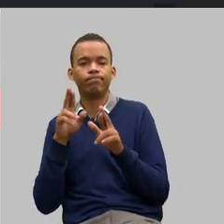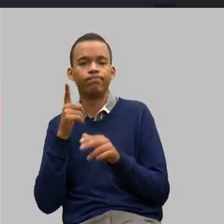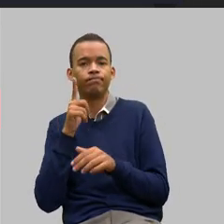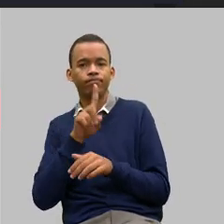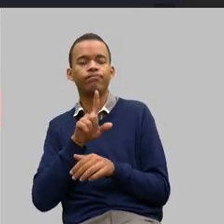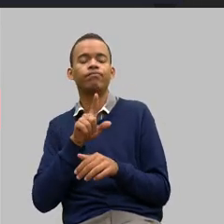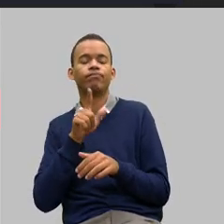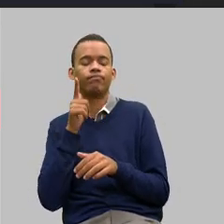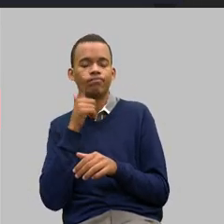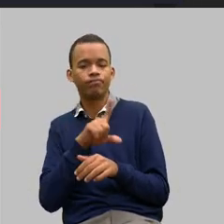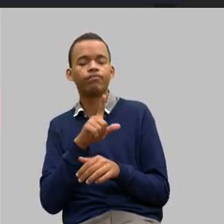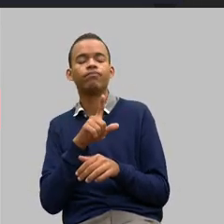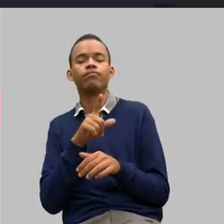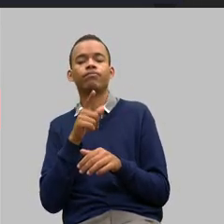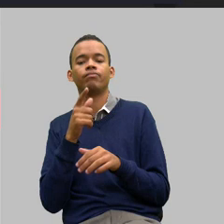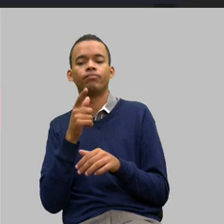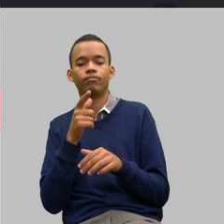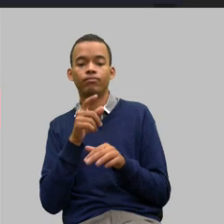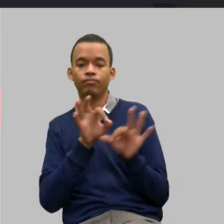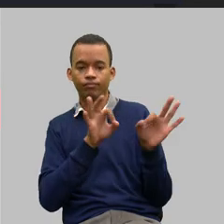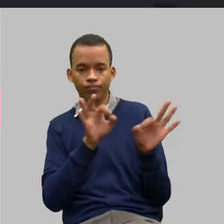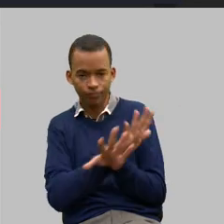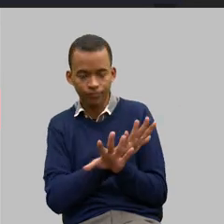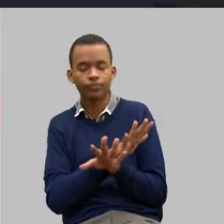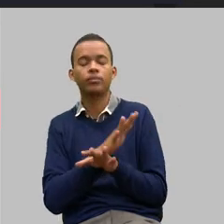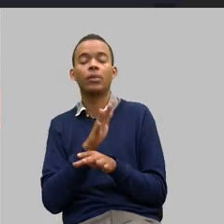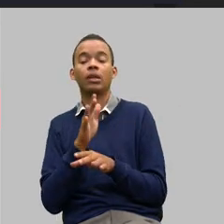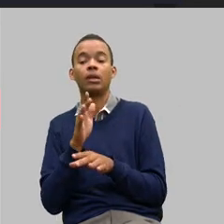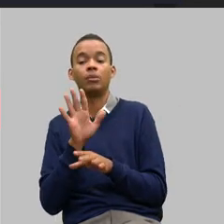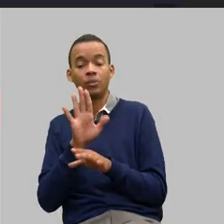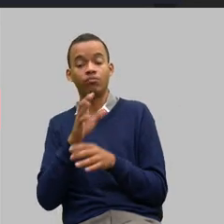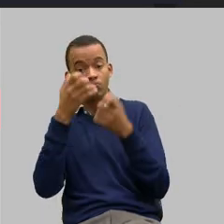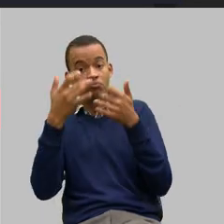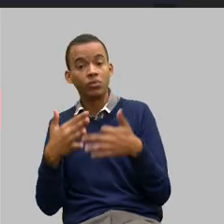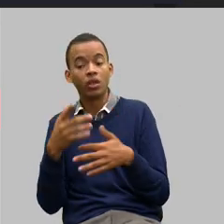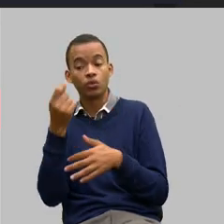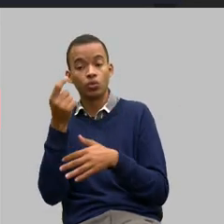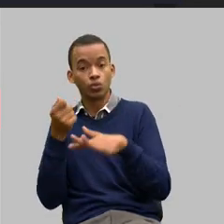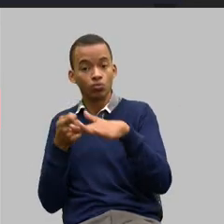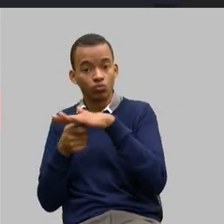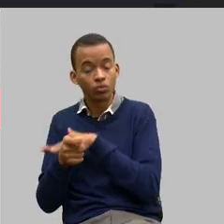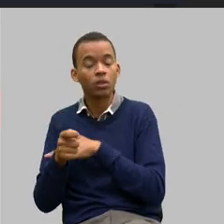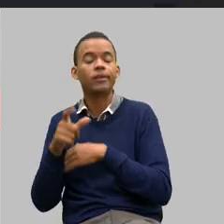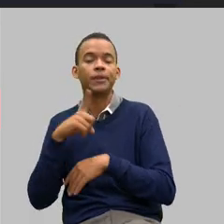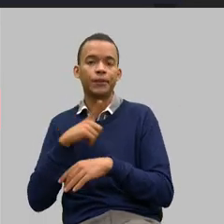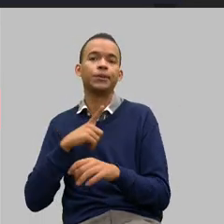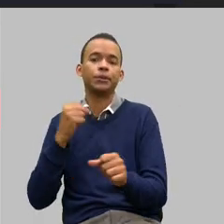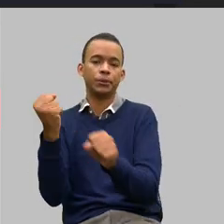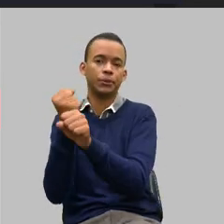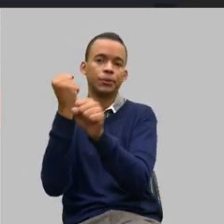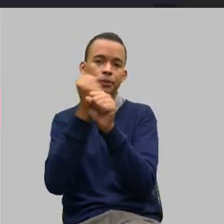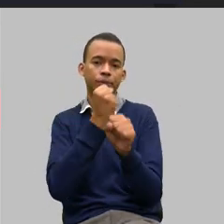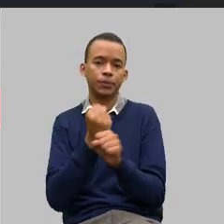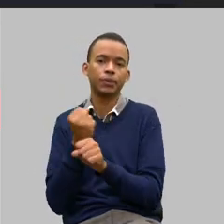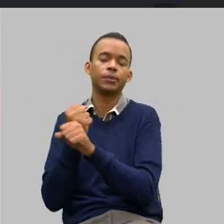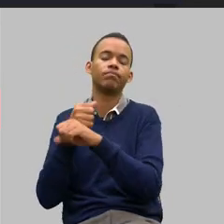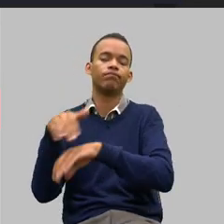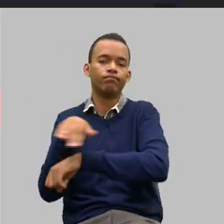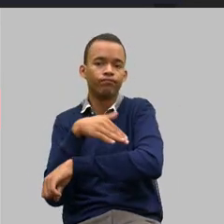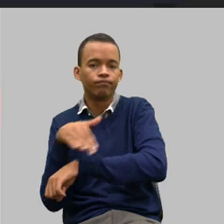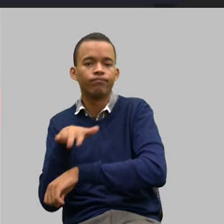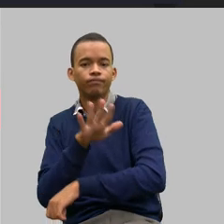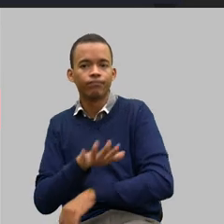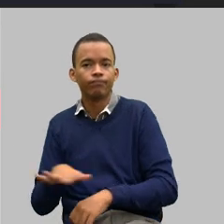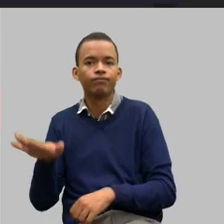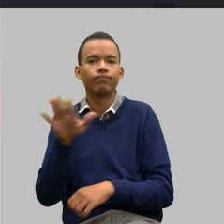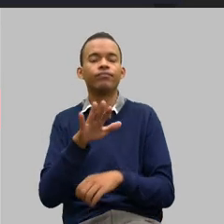a infraestrutura e é importante fazer esse registro então há uma retomada fundamental de investimentos né na nossa infraestrutura